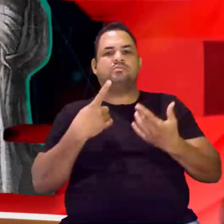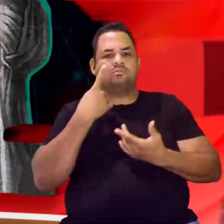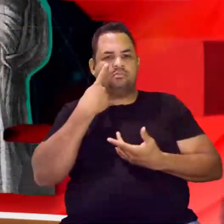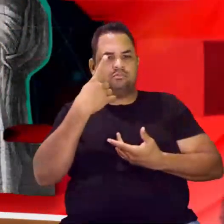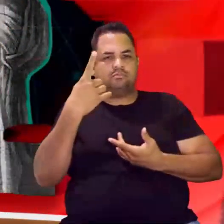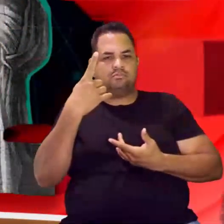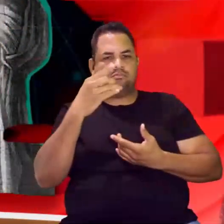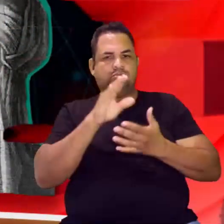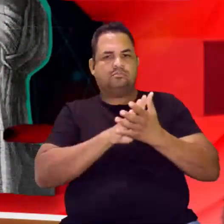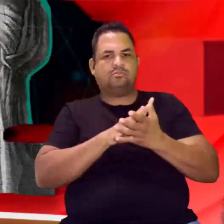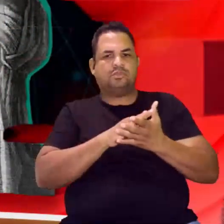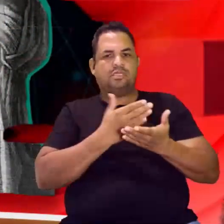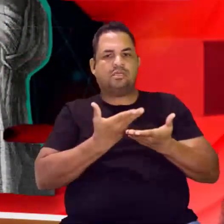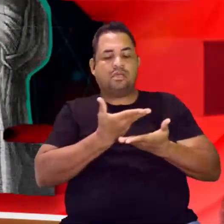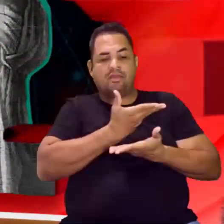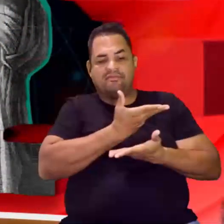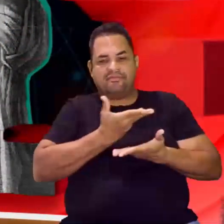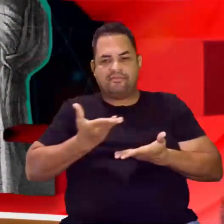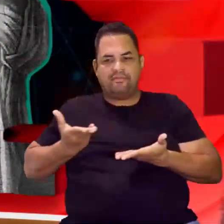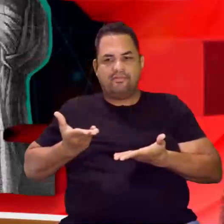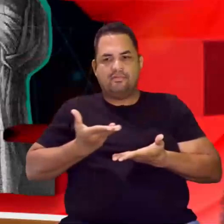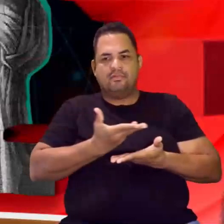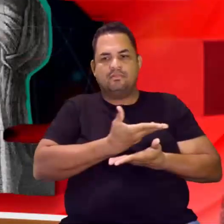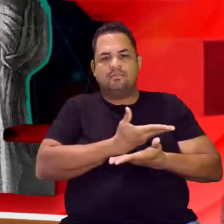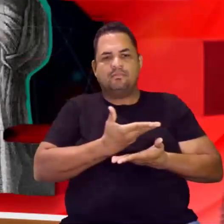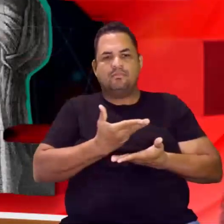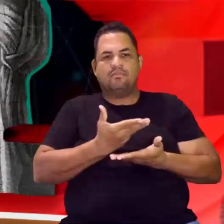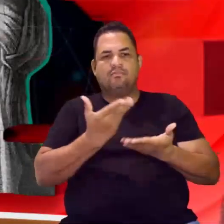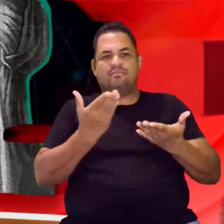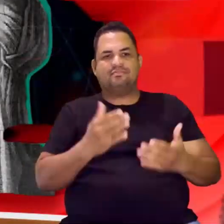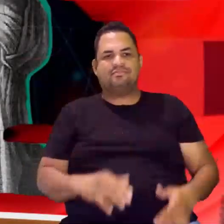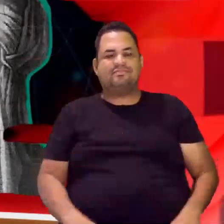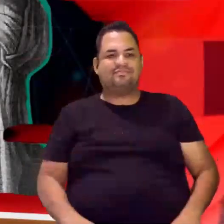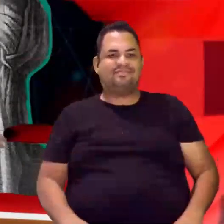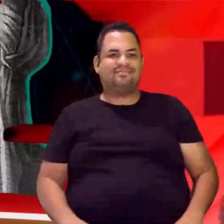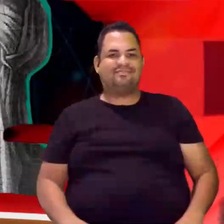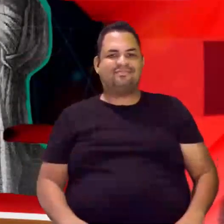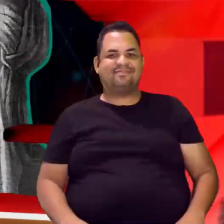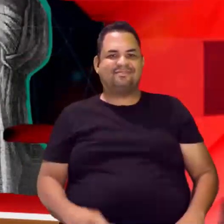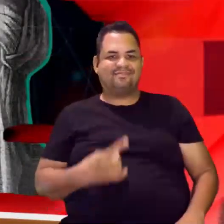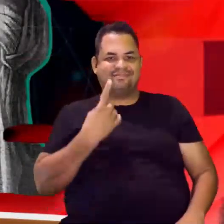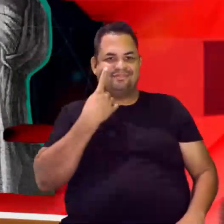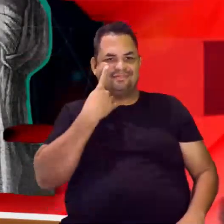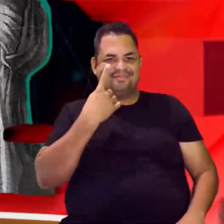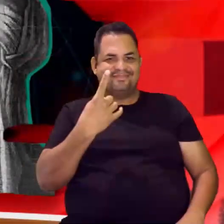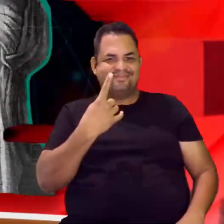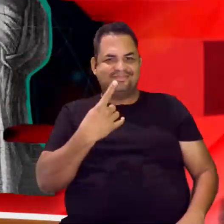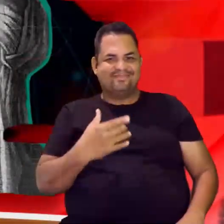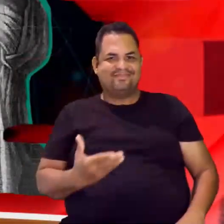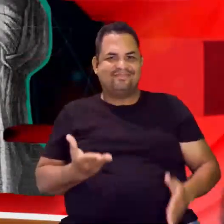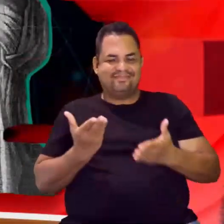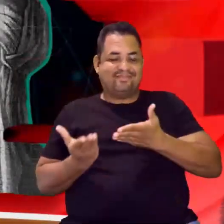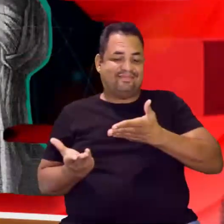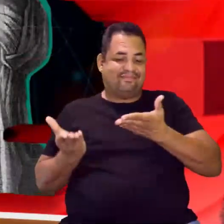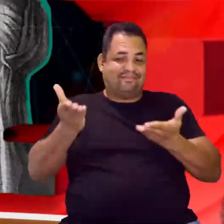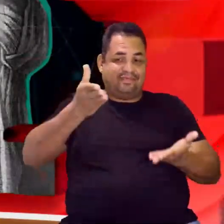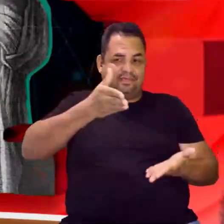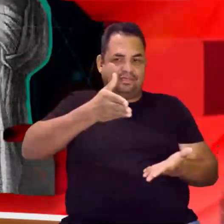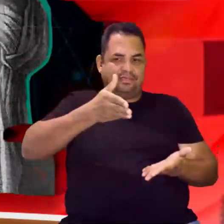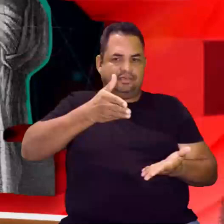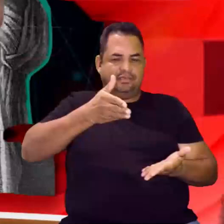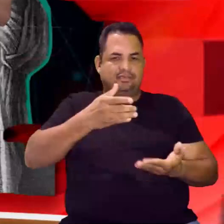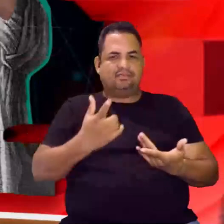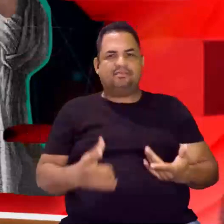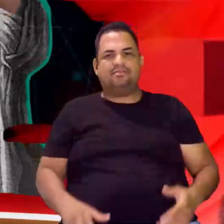olharem para o gráfico deitado, ela fez, olha, fazendo gracinha, ó. Tá vendo esse gráfico aqui? Se você vir emborcar ele aqui, ó, você